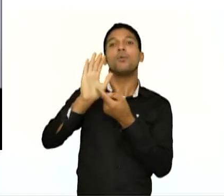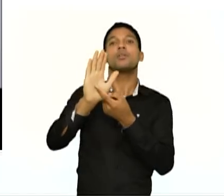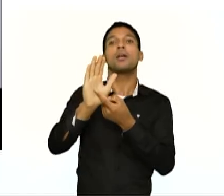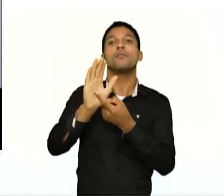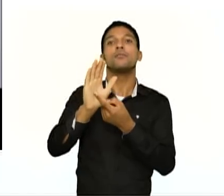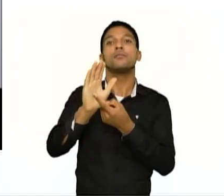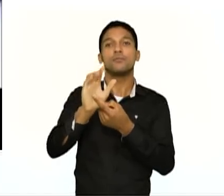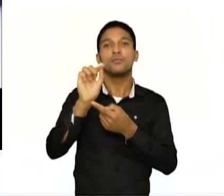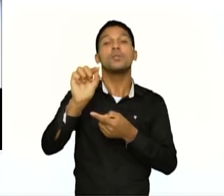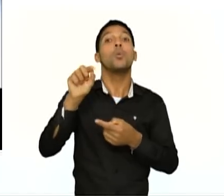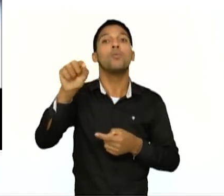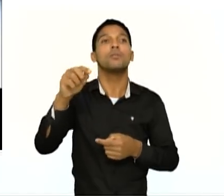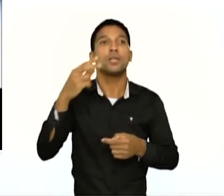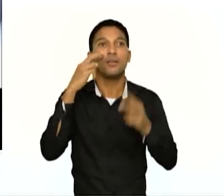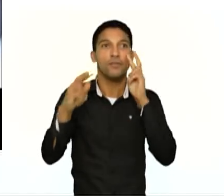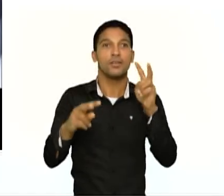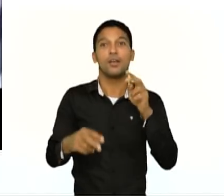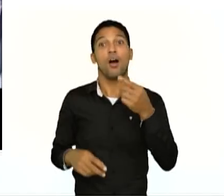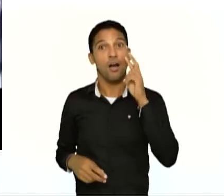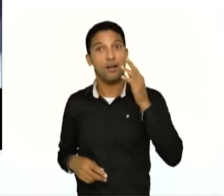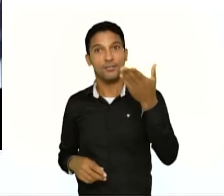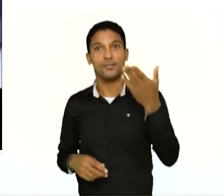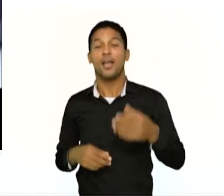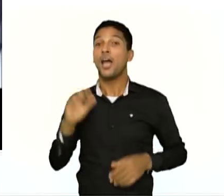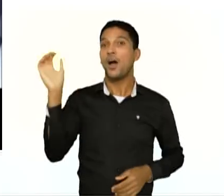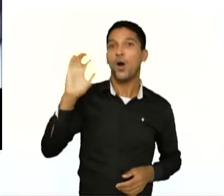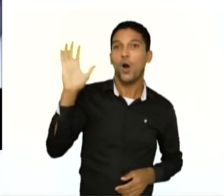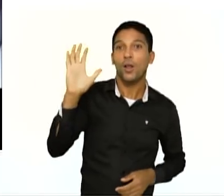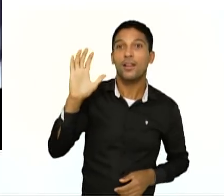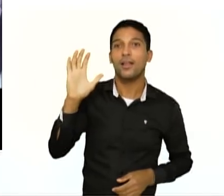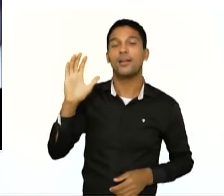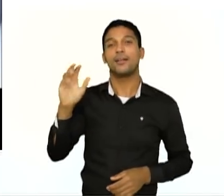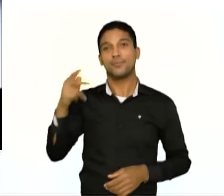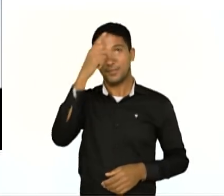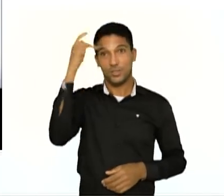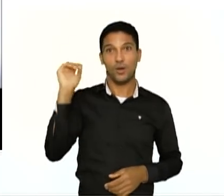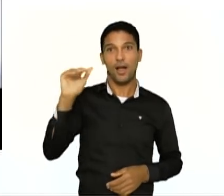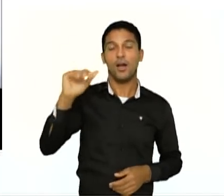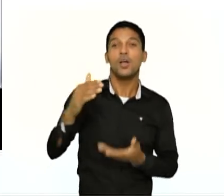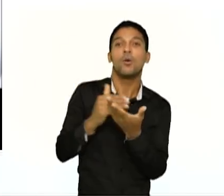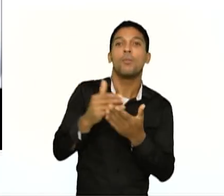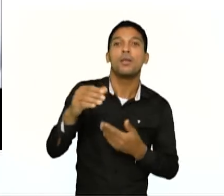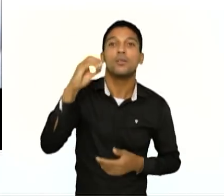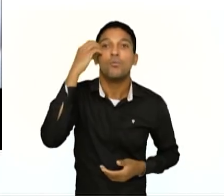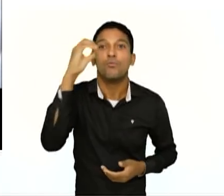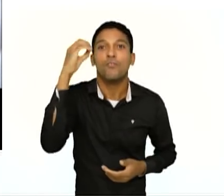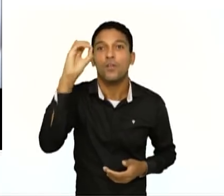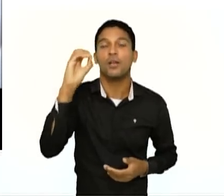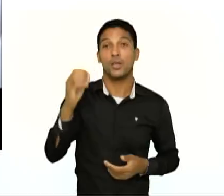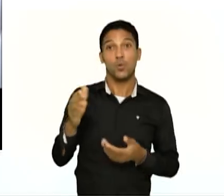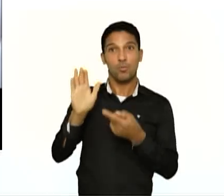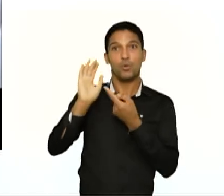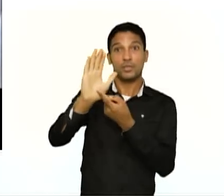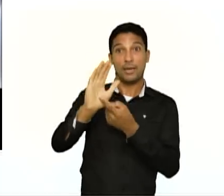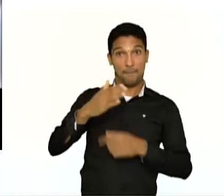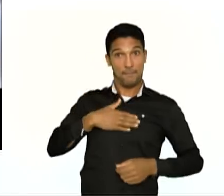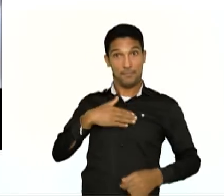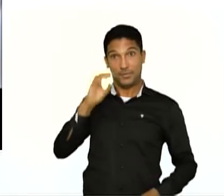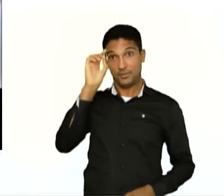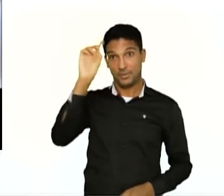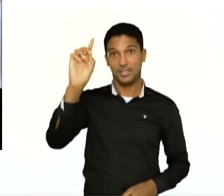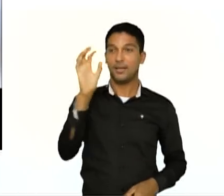no Stories pra vocês verem. Hello, gente! Começa esse vlog porque eu quero mostrar o meu dia de TCC pra vocês. Vocês